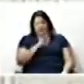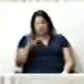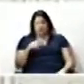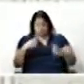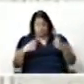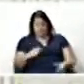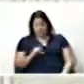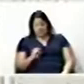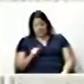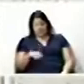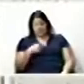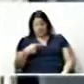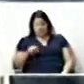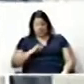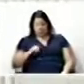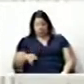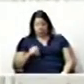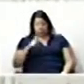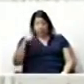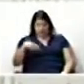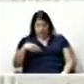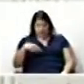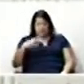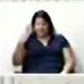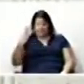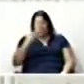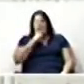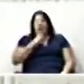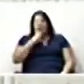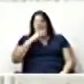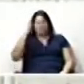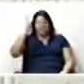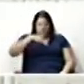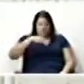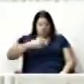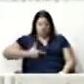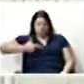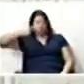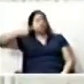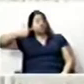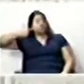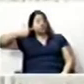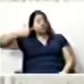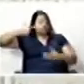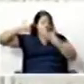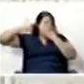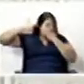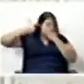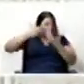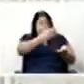José. Levaram ela, três pessoas com arma de fogo,